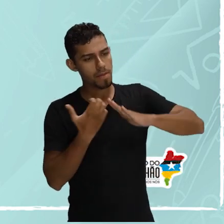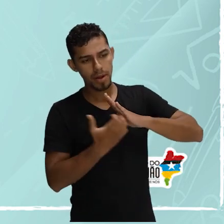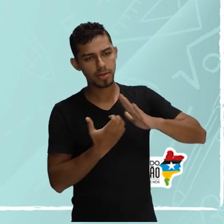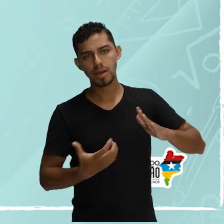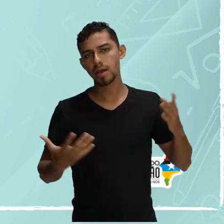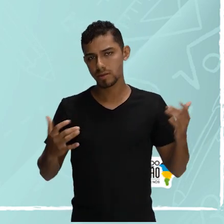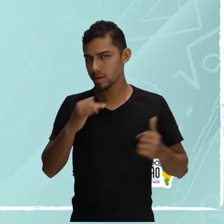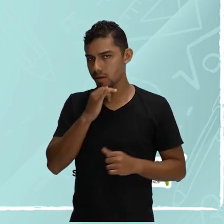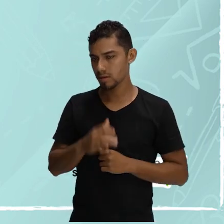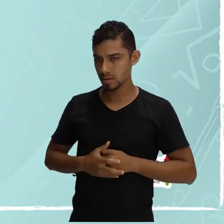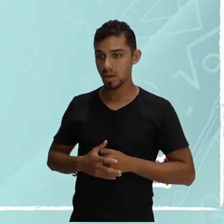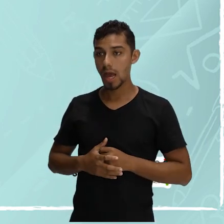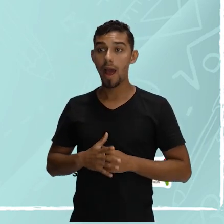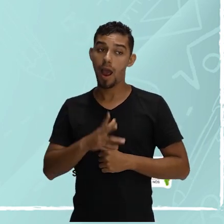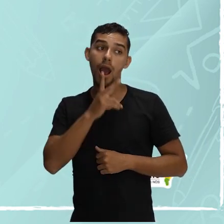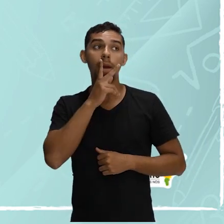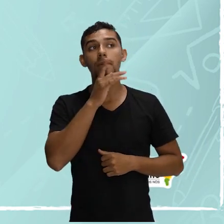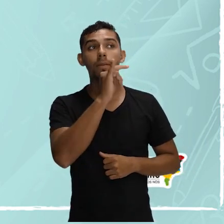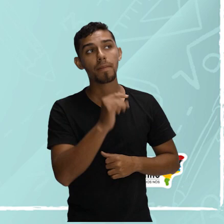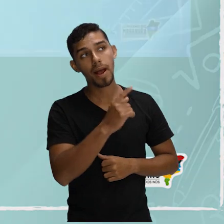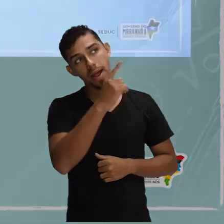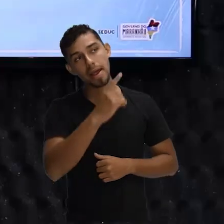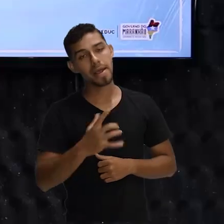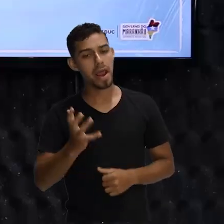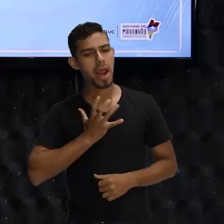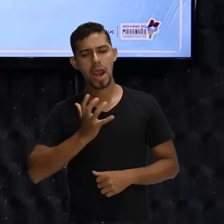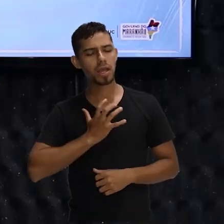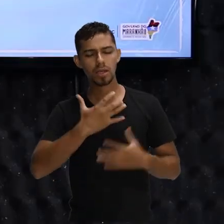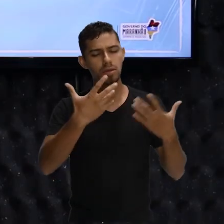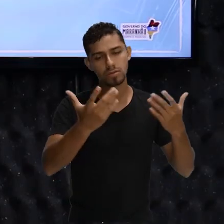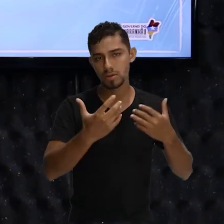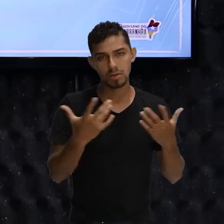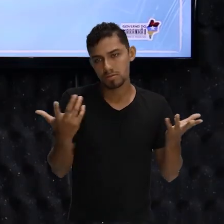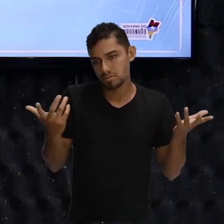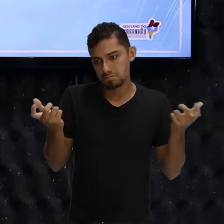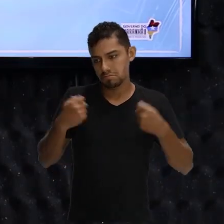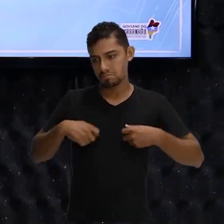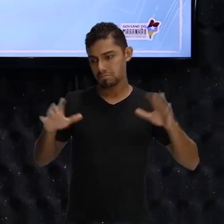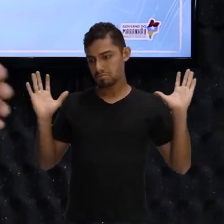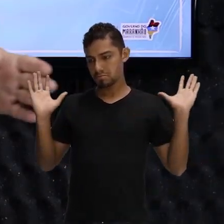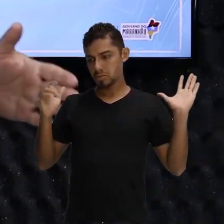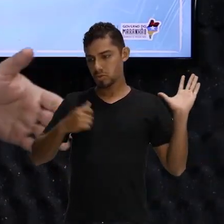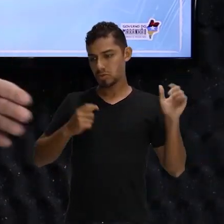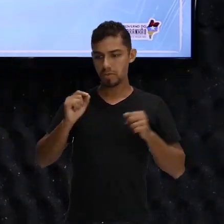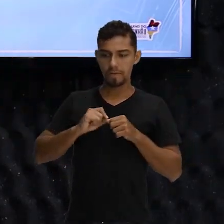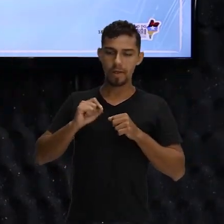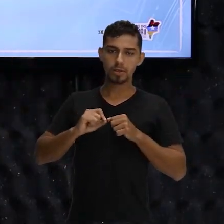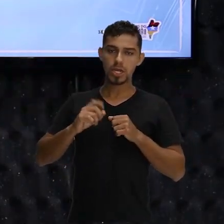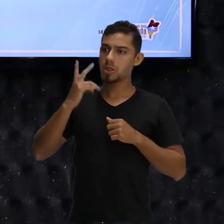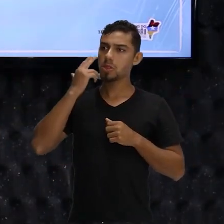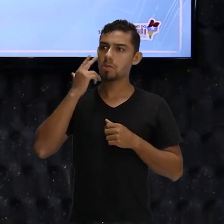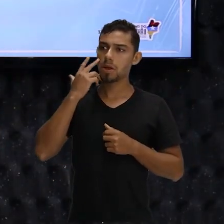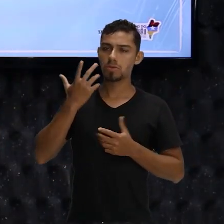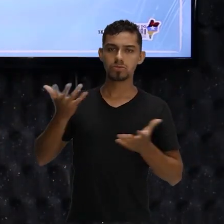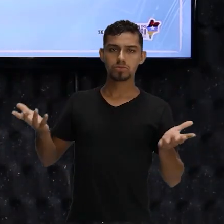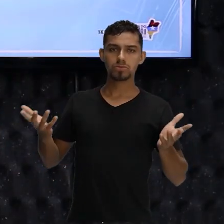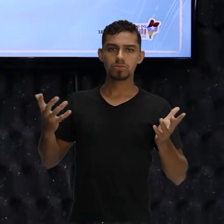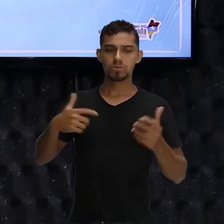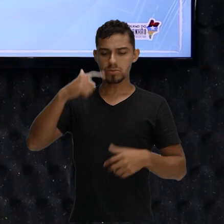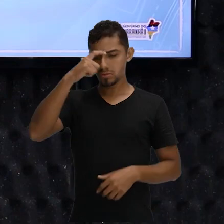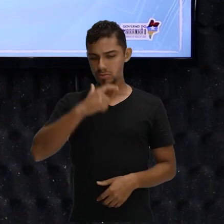empresário, também é algo que não necessitou das ações do indivíduo para que ele conseguisse aquele